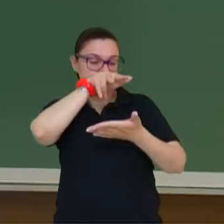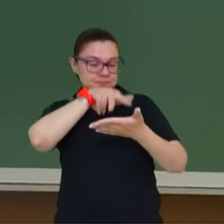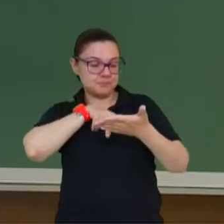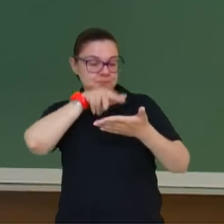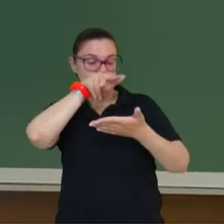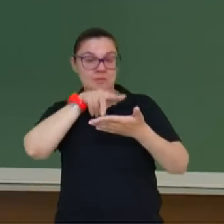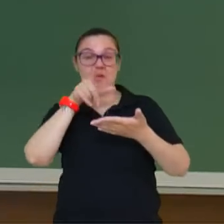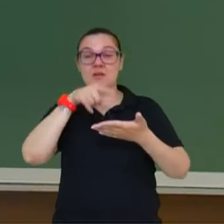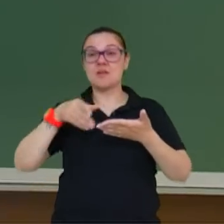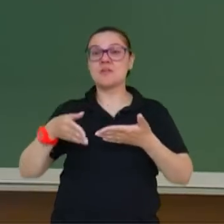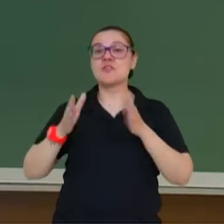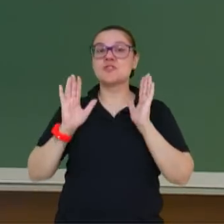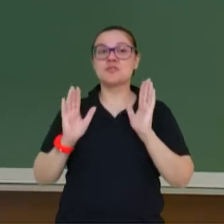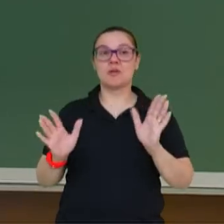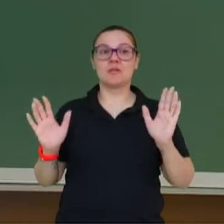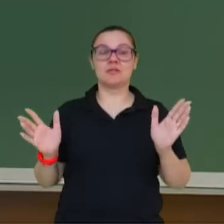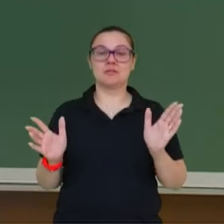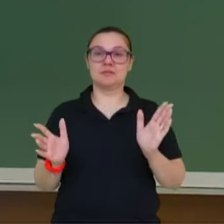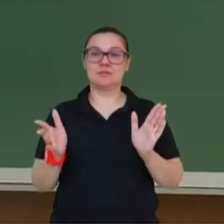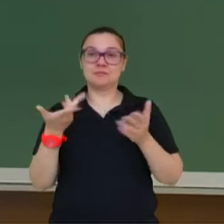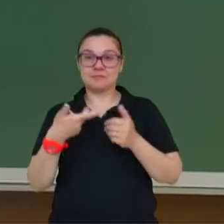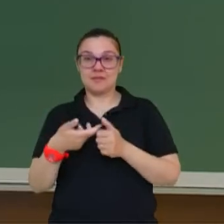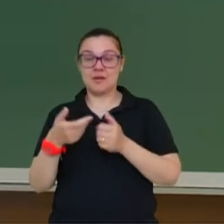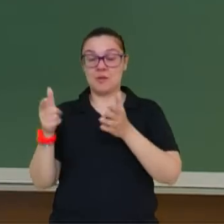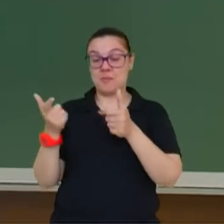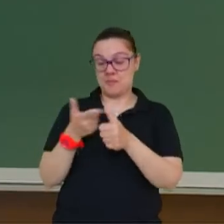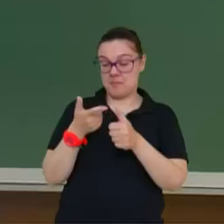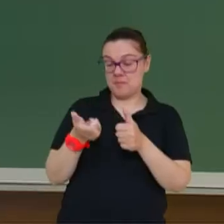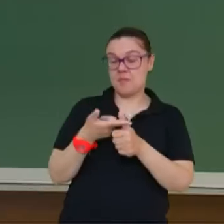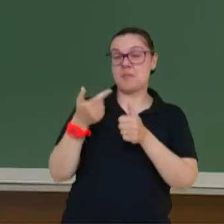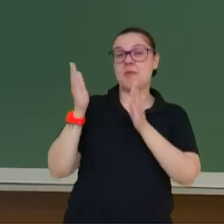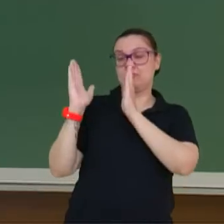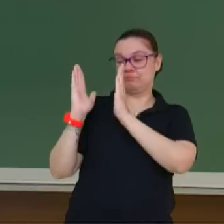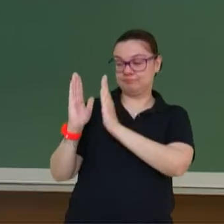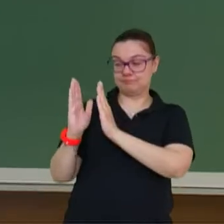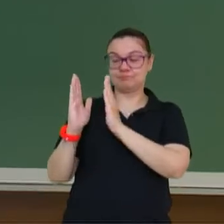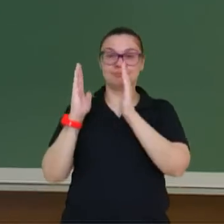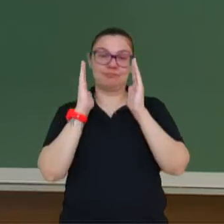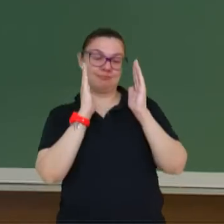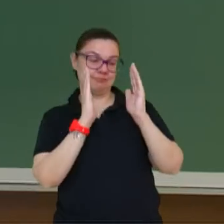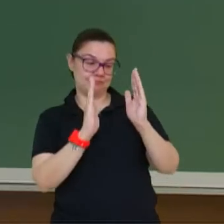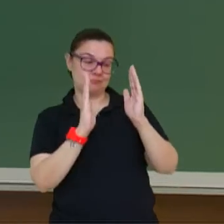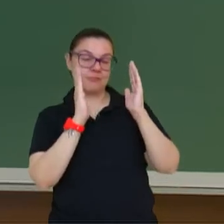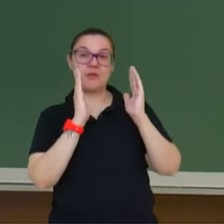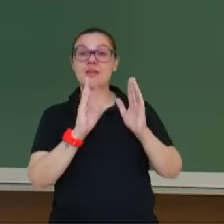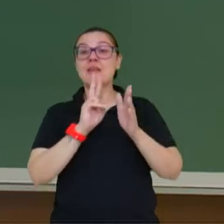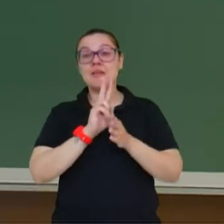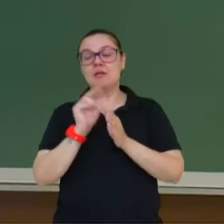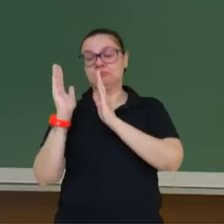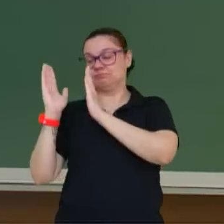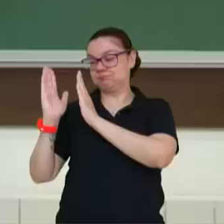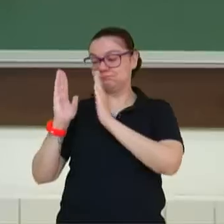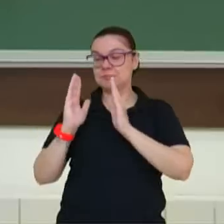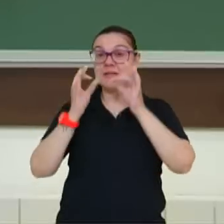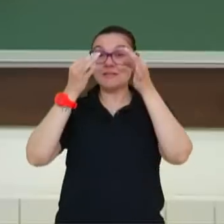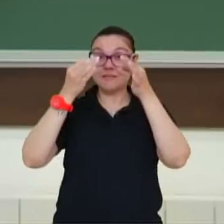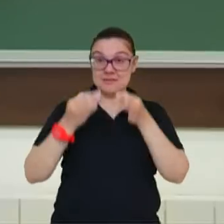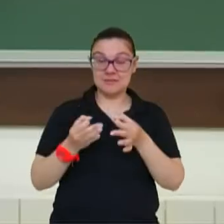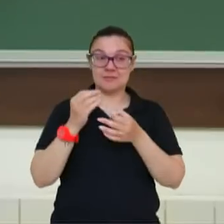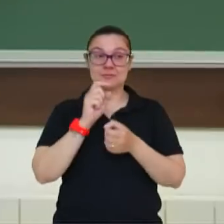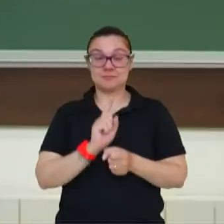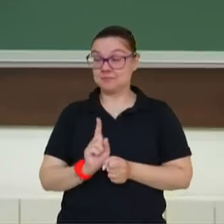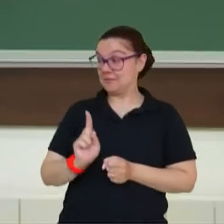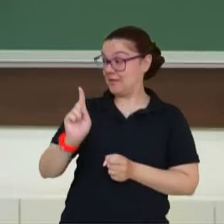livro o que a gente faz? Primeiro capítulo, segundo capítulo e assim sucessivamente.